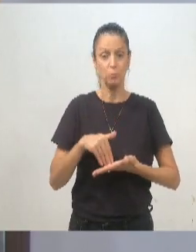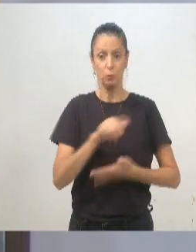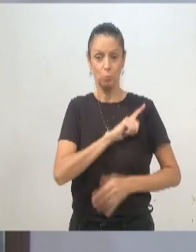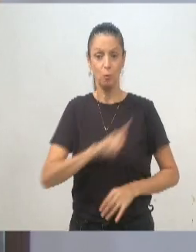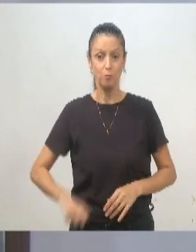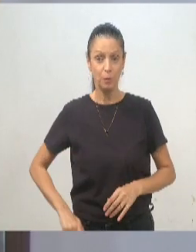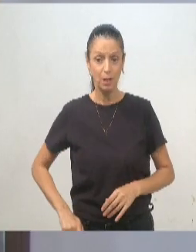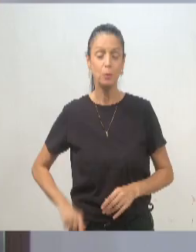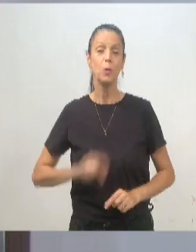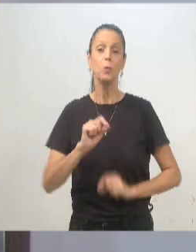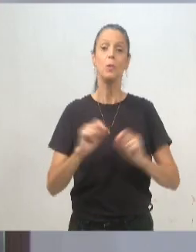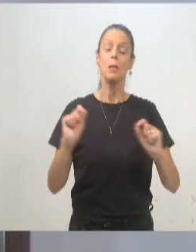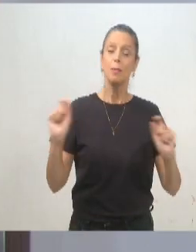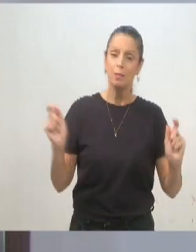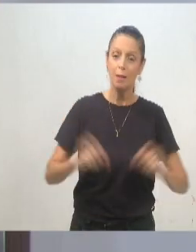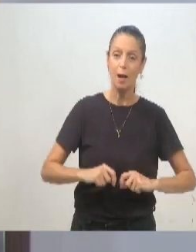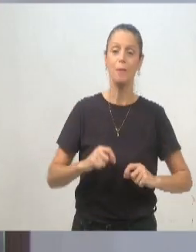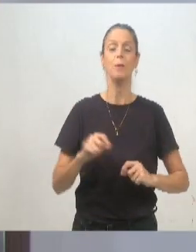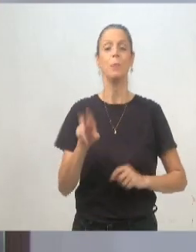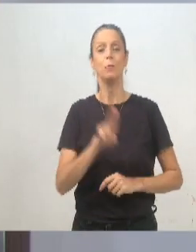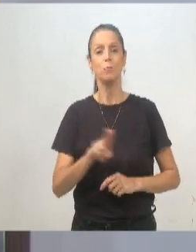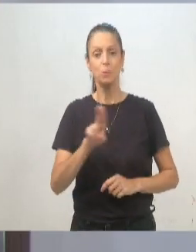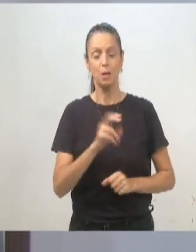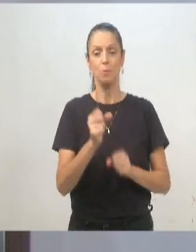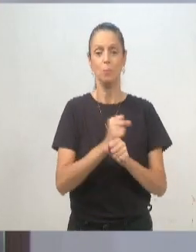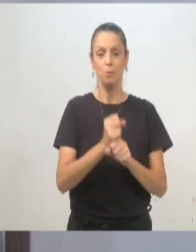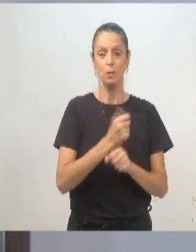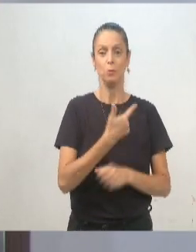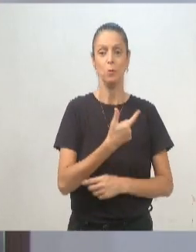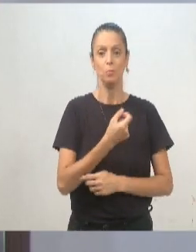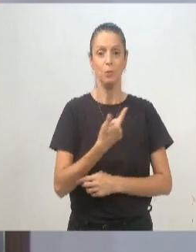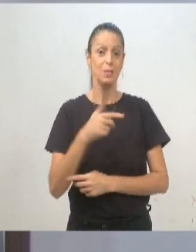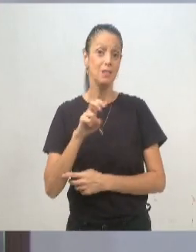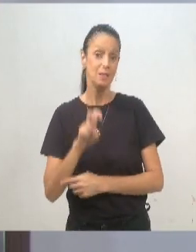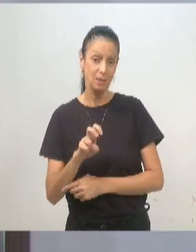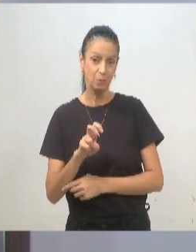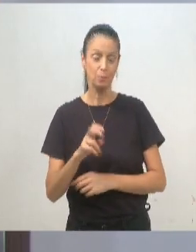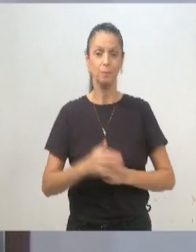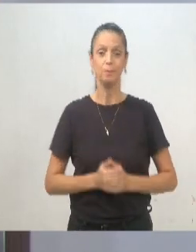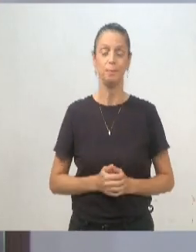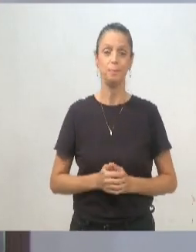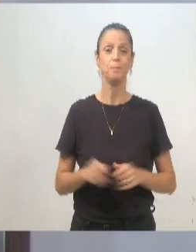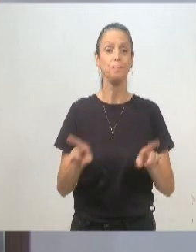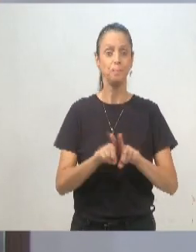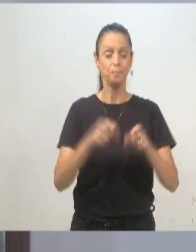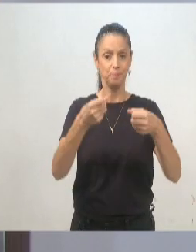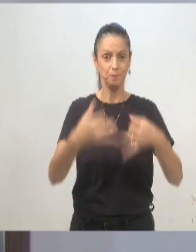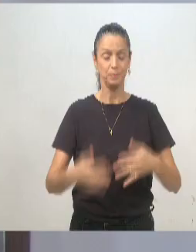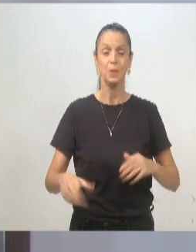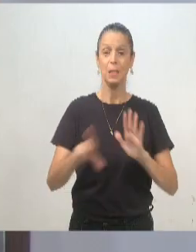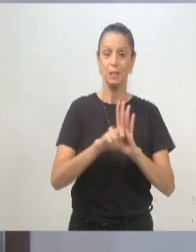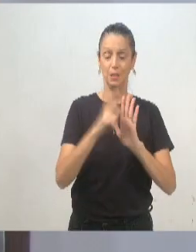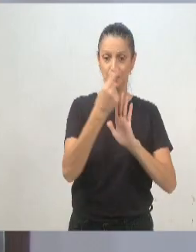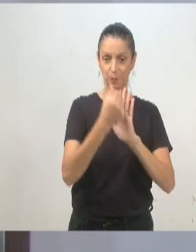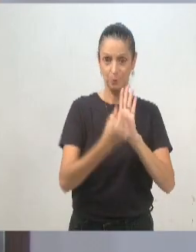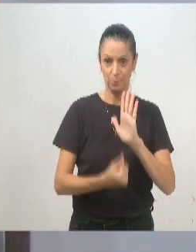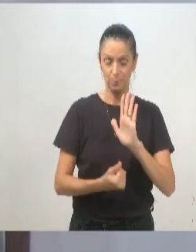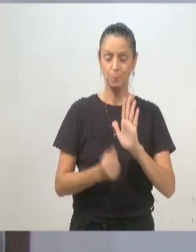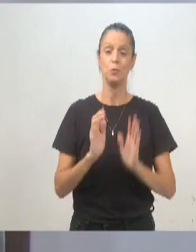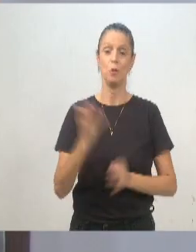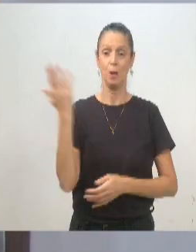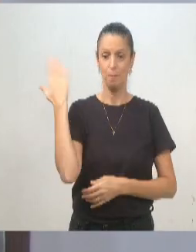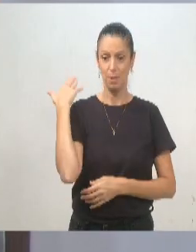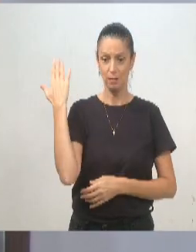das receitas projetadas por ano de 2025. É importante lembrar, obviamente, que essa lei orçamentária ela foi